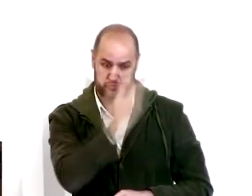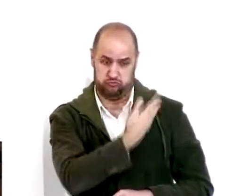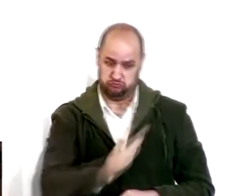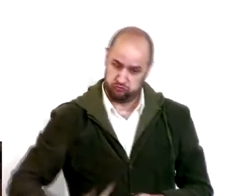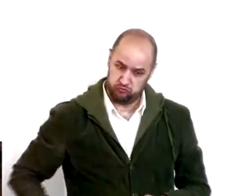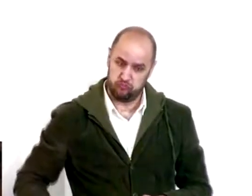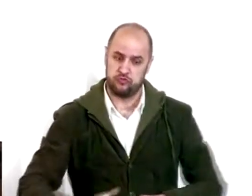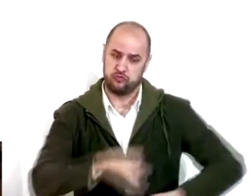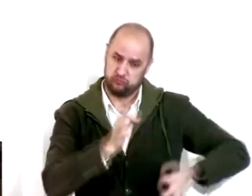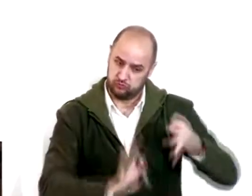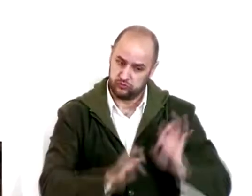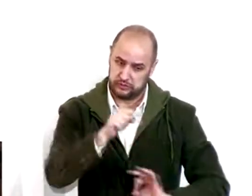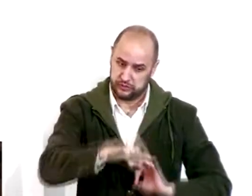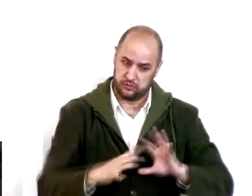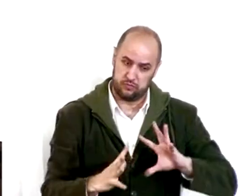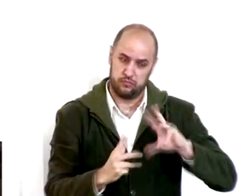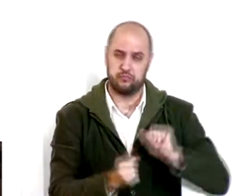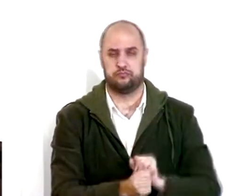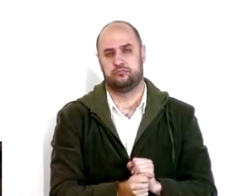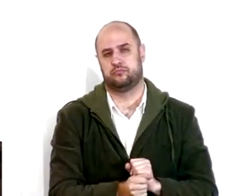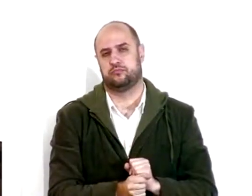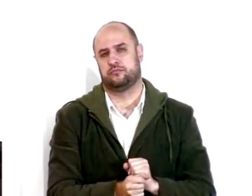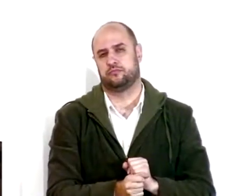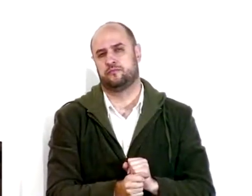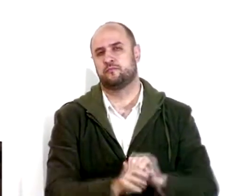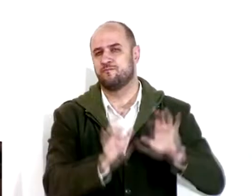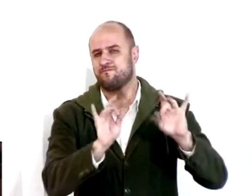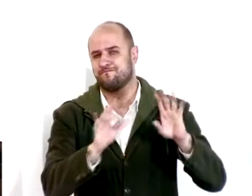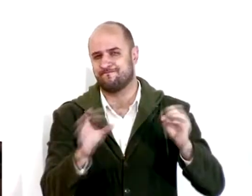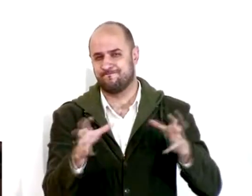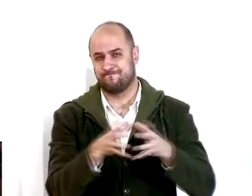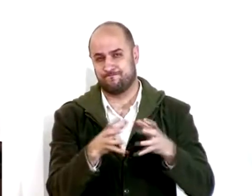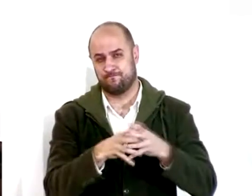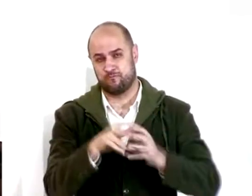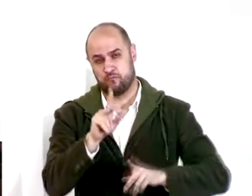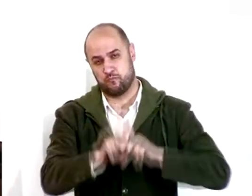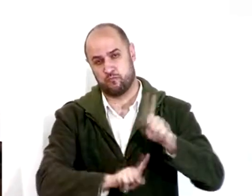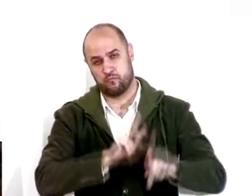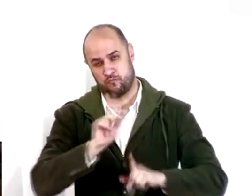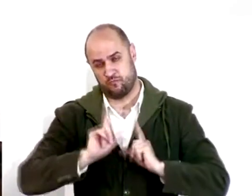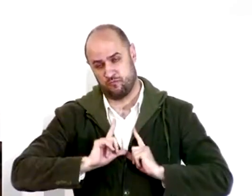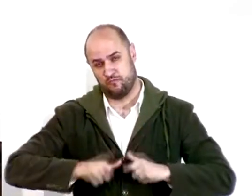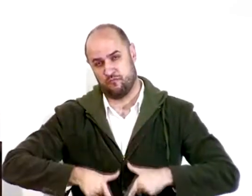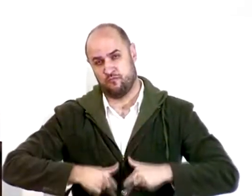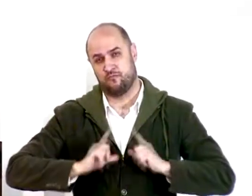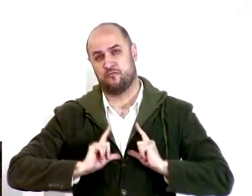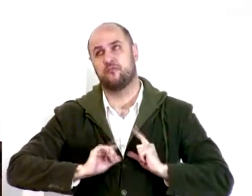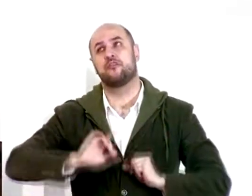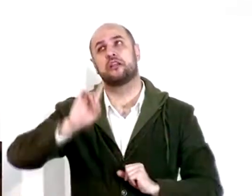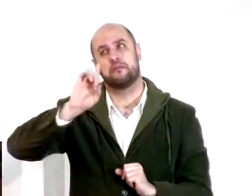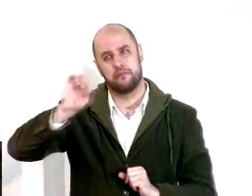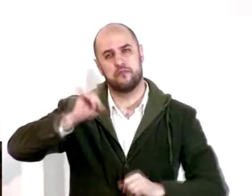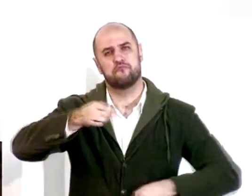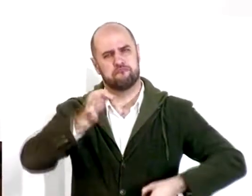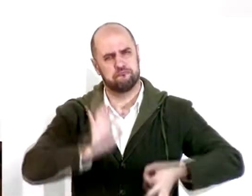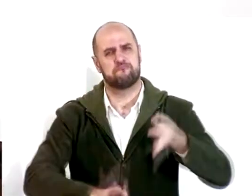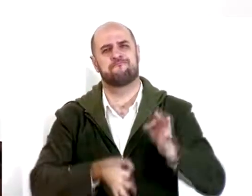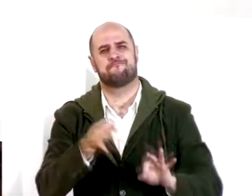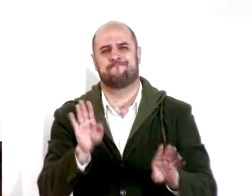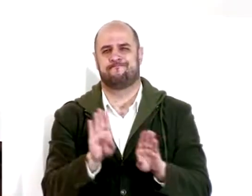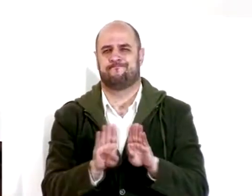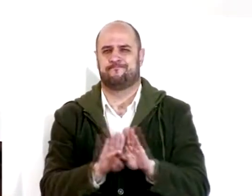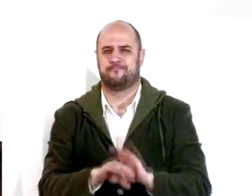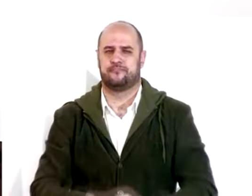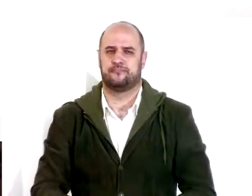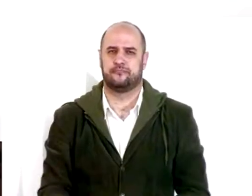da terra, principalmente os de Israel, quanto ao juízo de Deus.